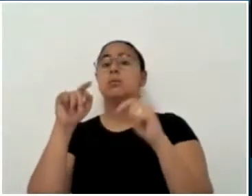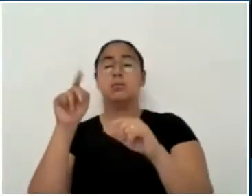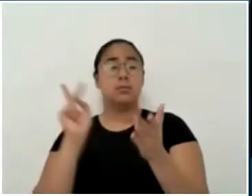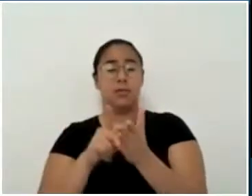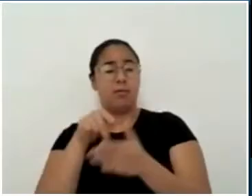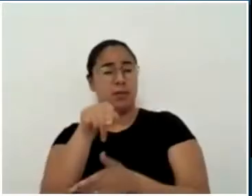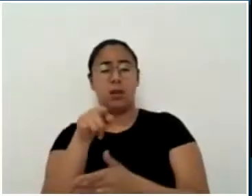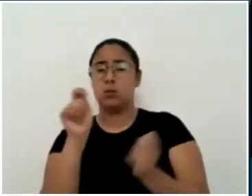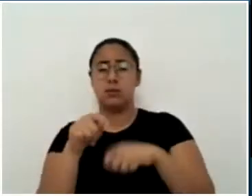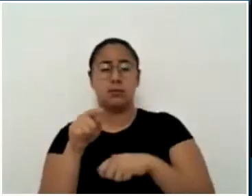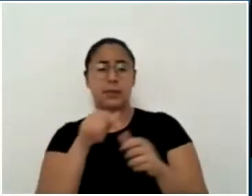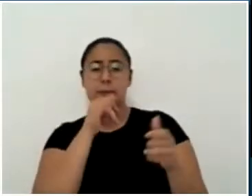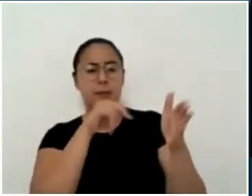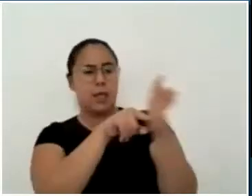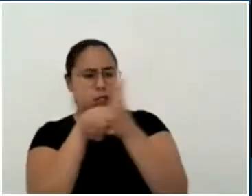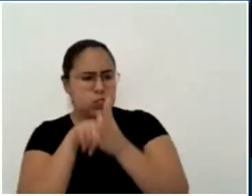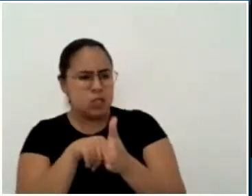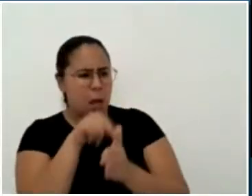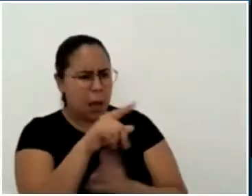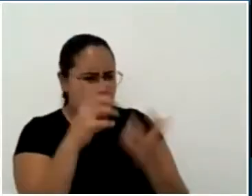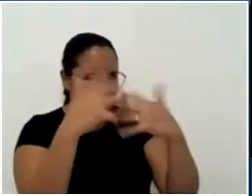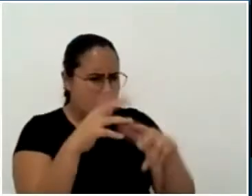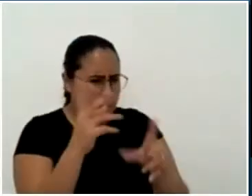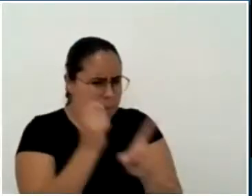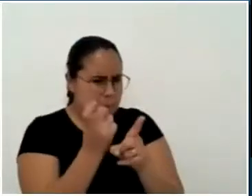tem TEA ou não. Mas juntando